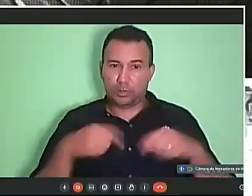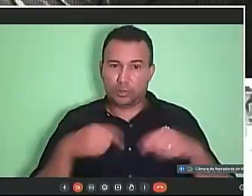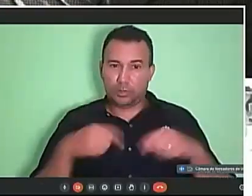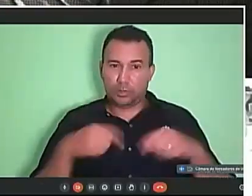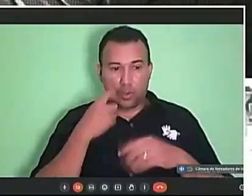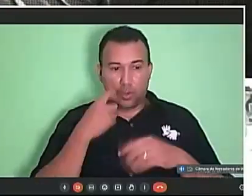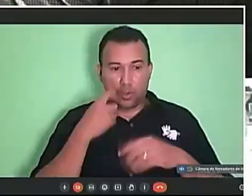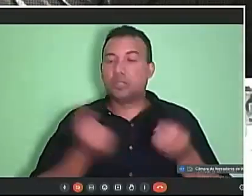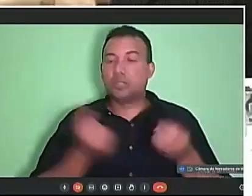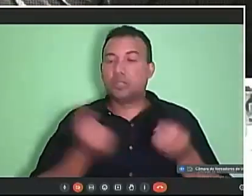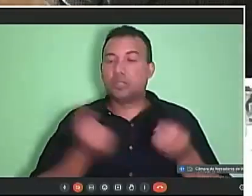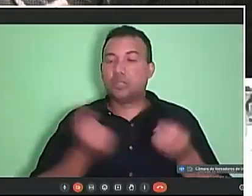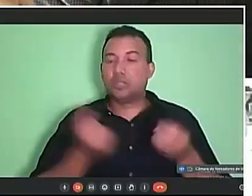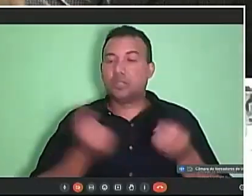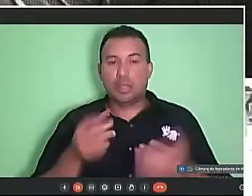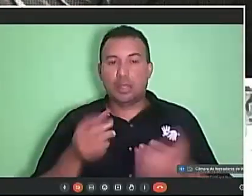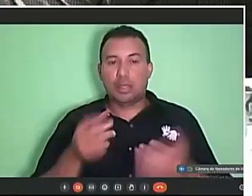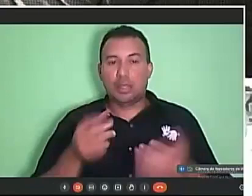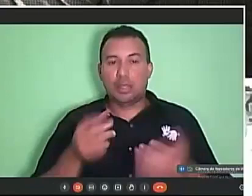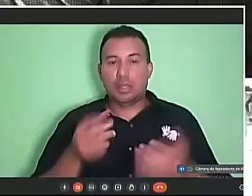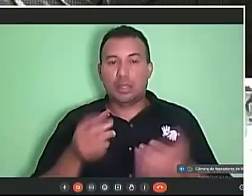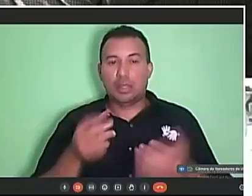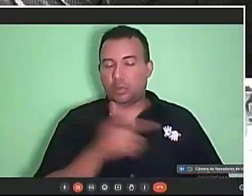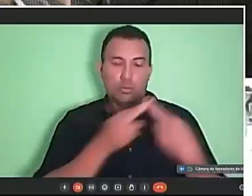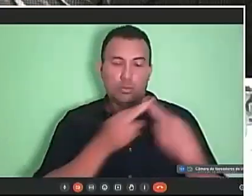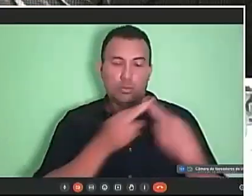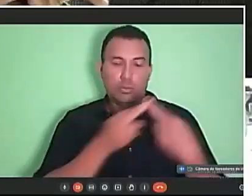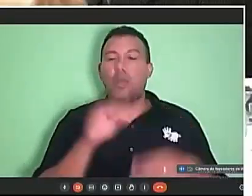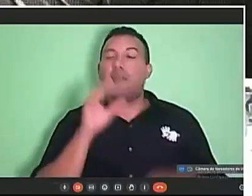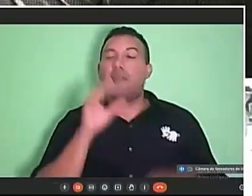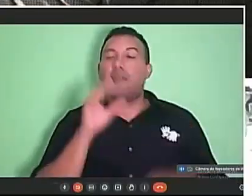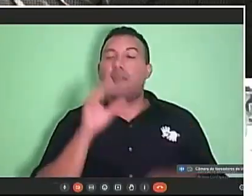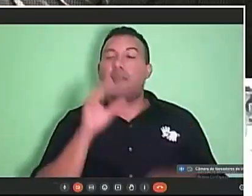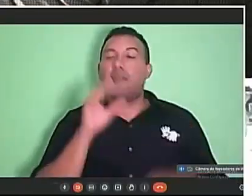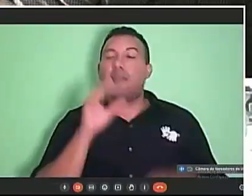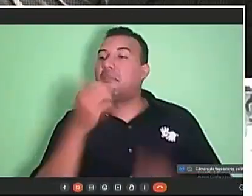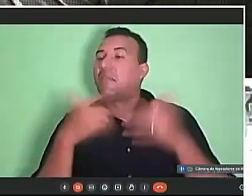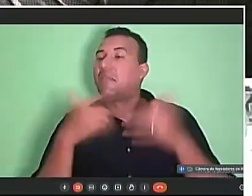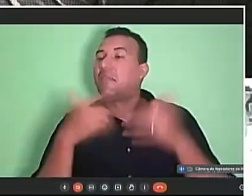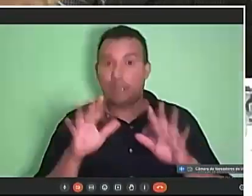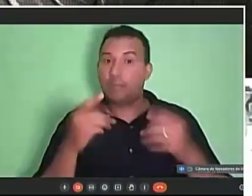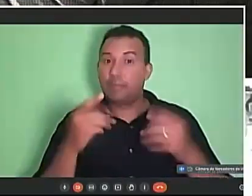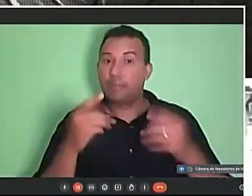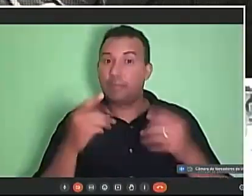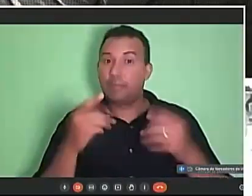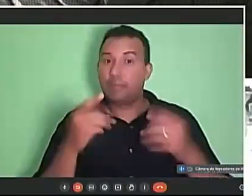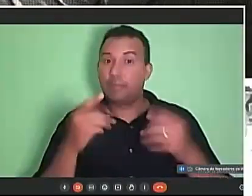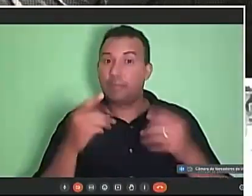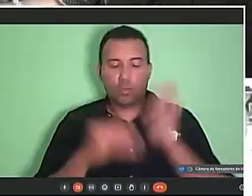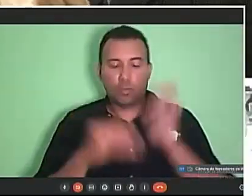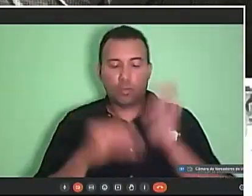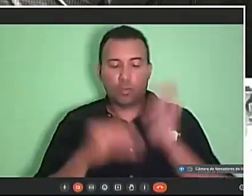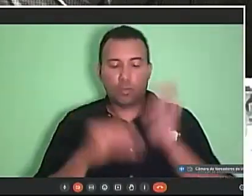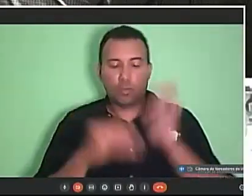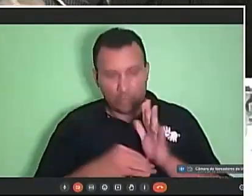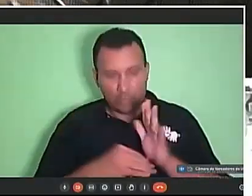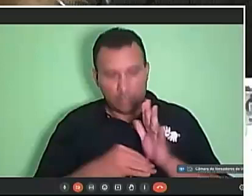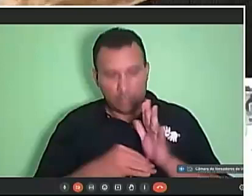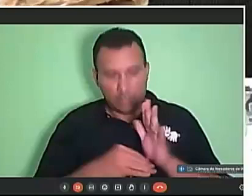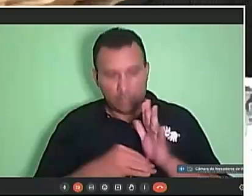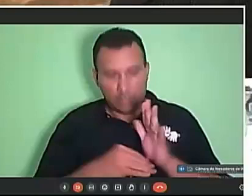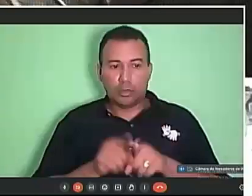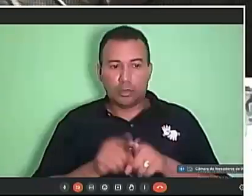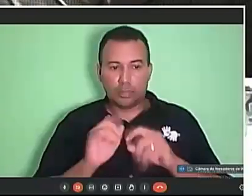cria responsabilidade. Falar não cria responsabilidade. Nós temos que documentar, nós temos que licenciar, e a partir